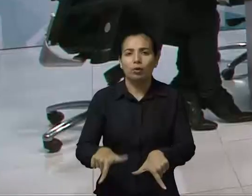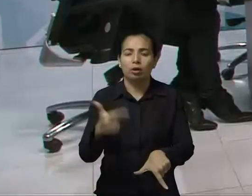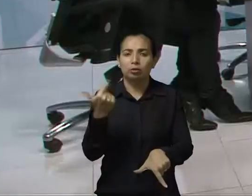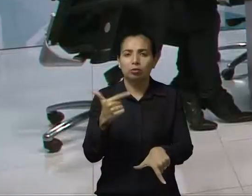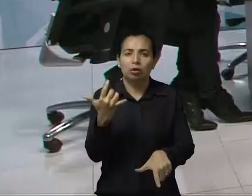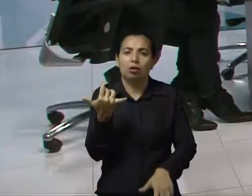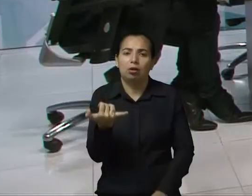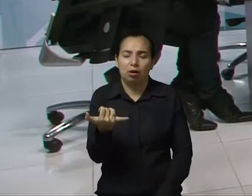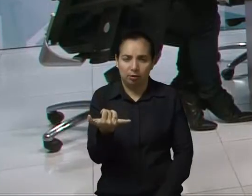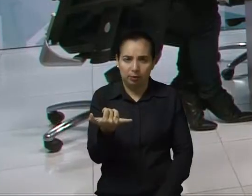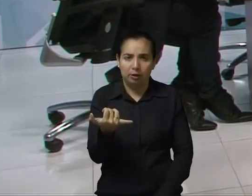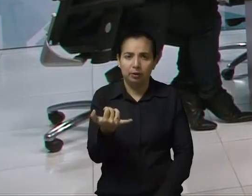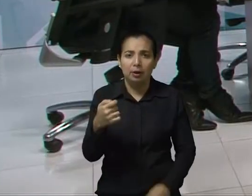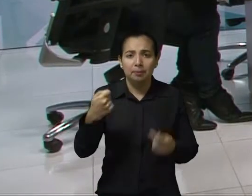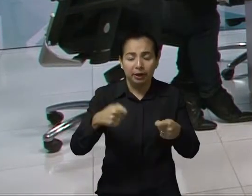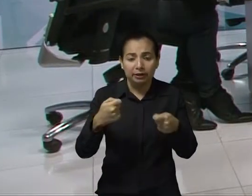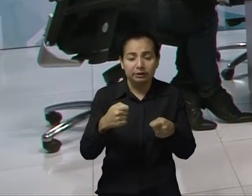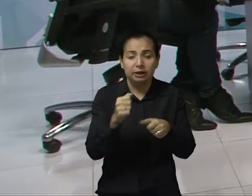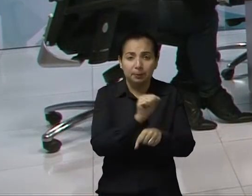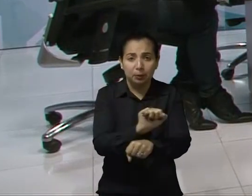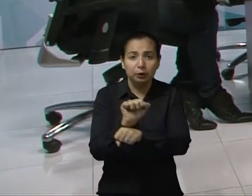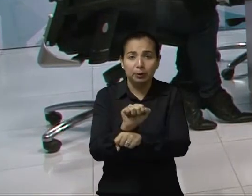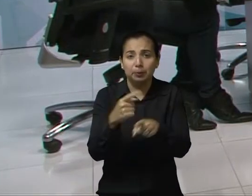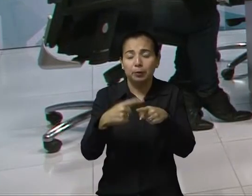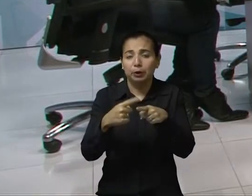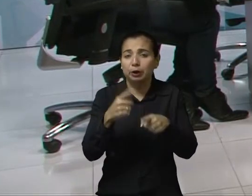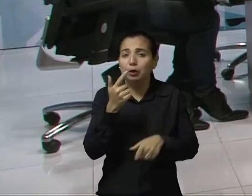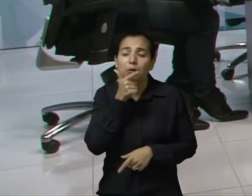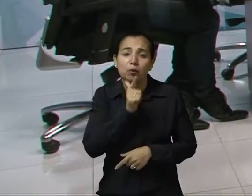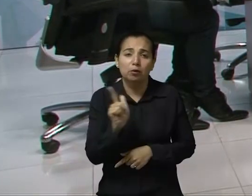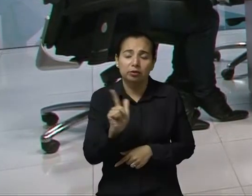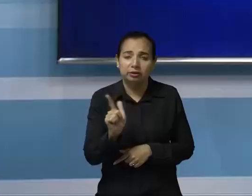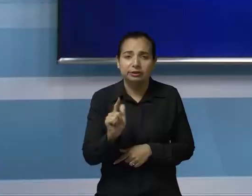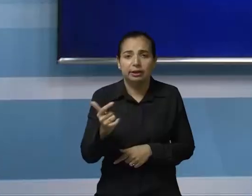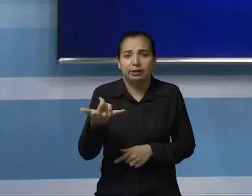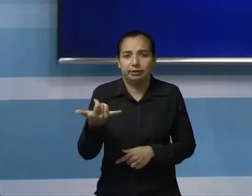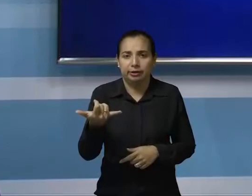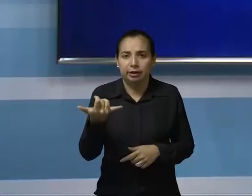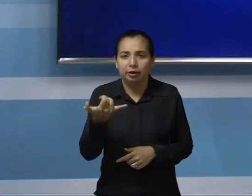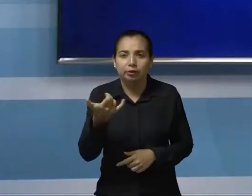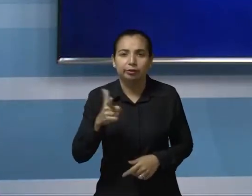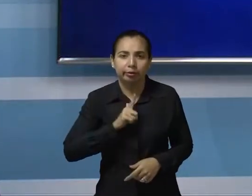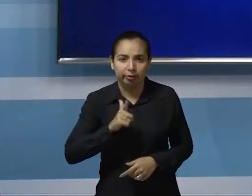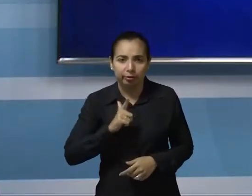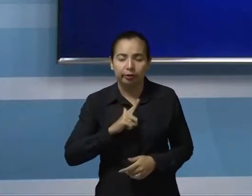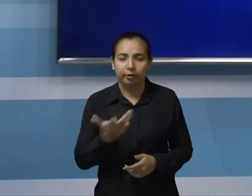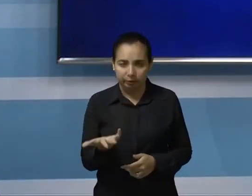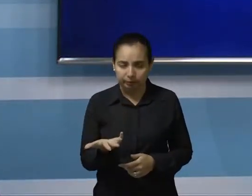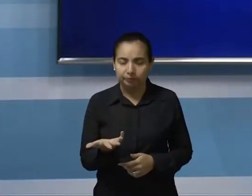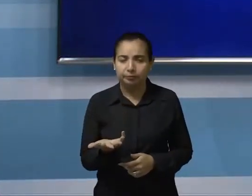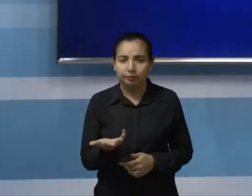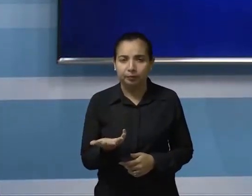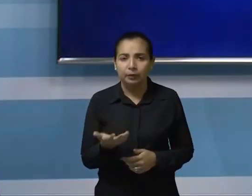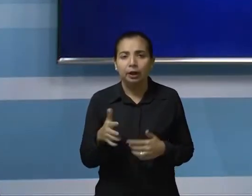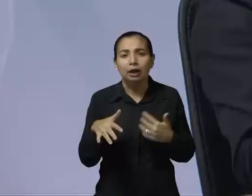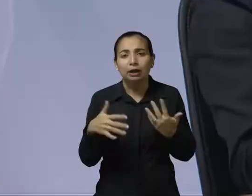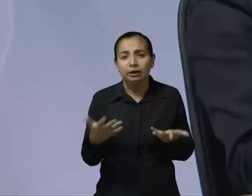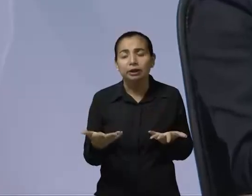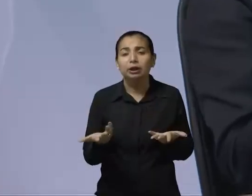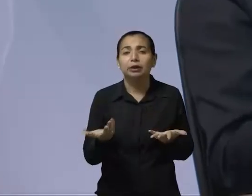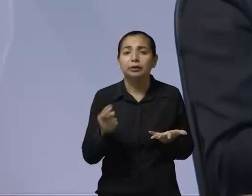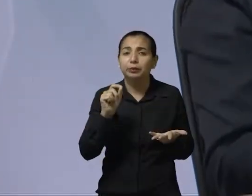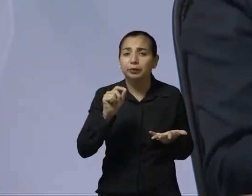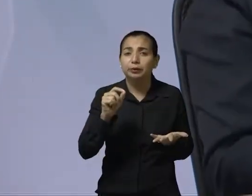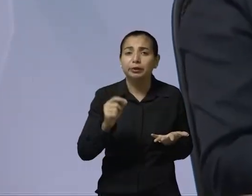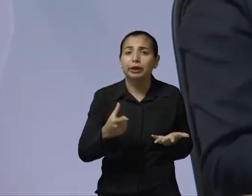se consegue desarmá-lo. Isso tem que também fazer uma reflexão. Esse apelo por ser polícia é um apelo para dizer, olha, me garanto